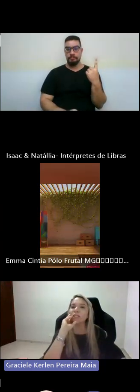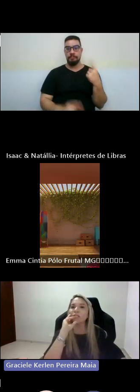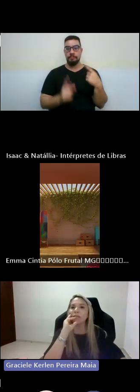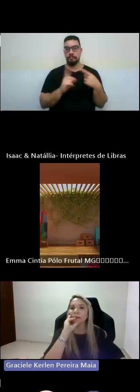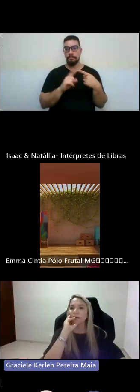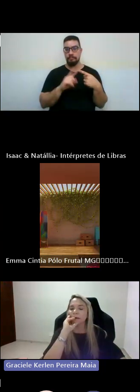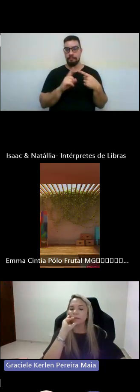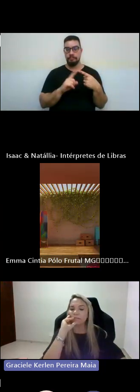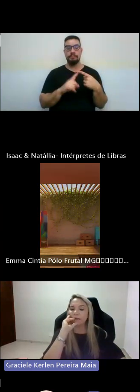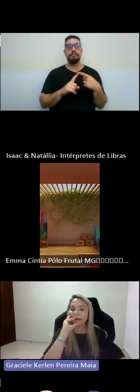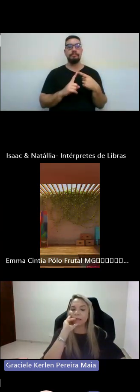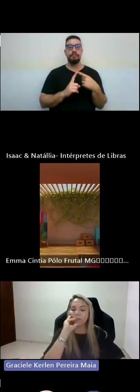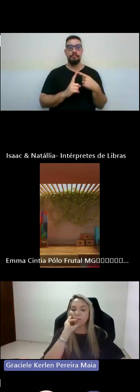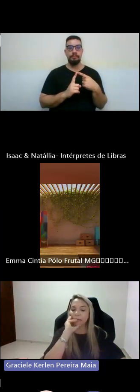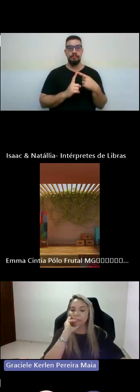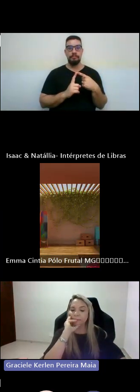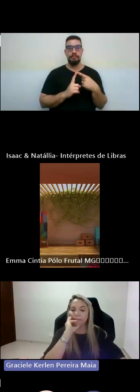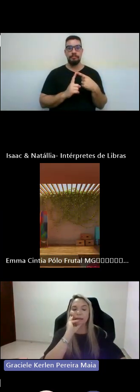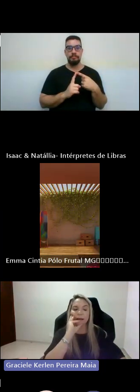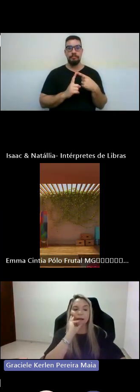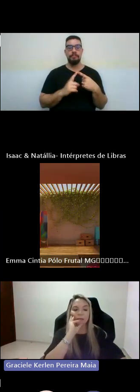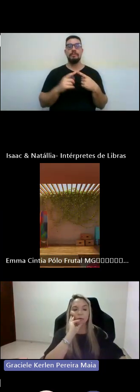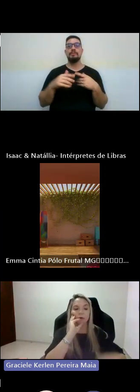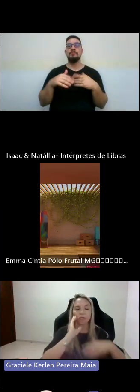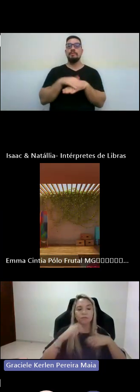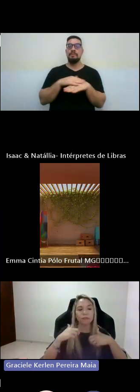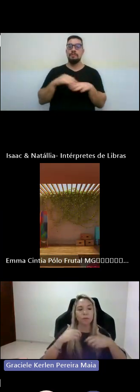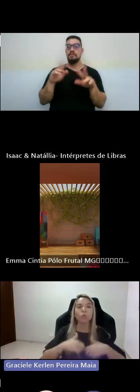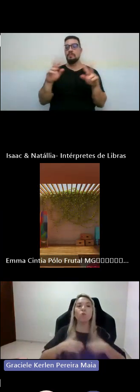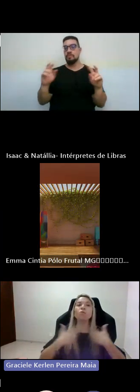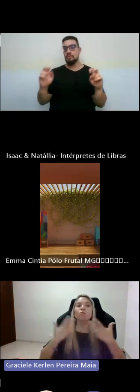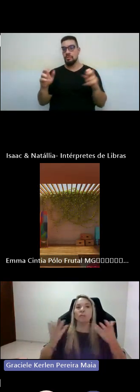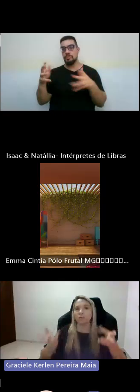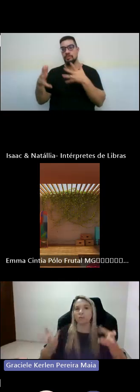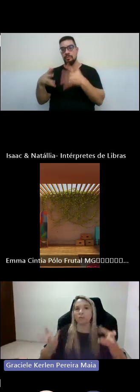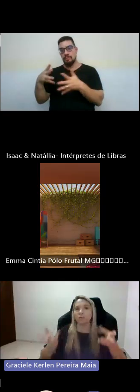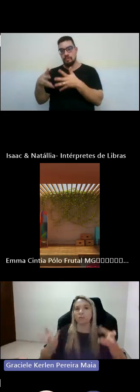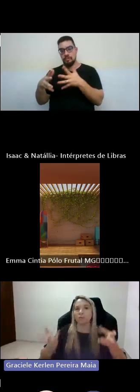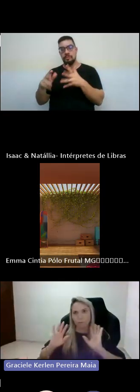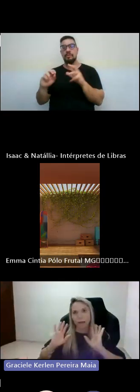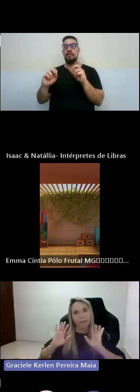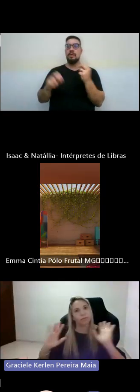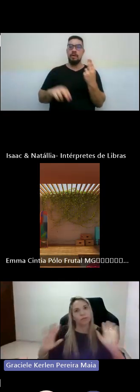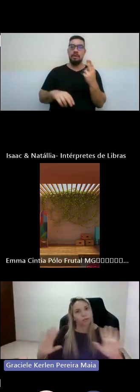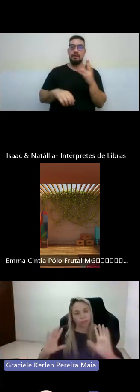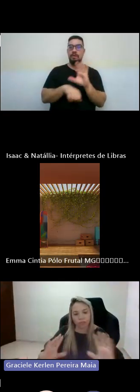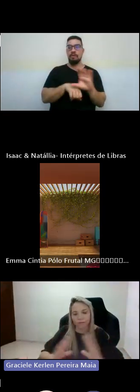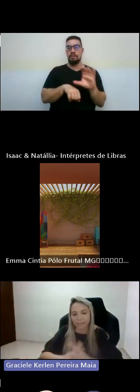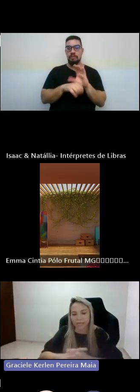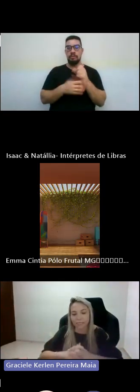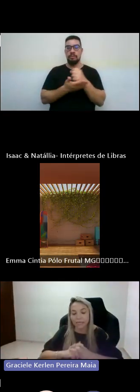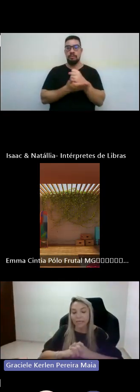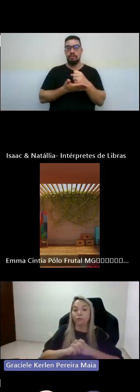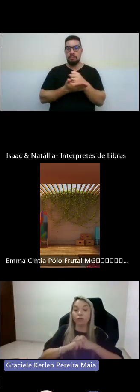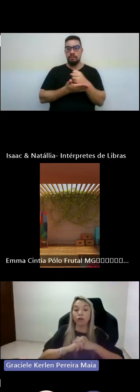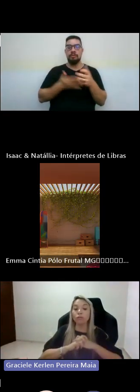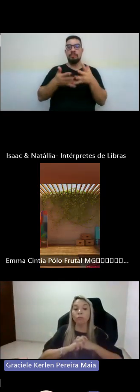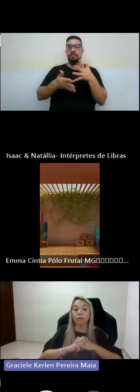quando a gente vai falar sobre língua de sinais, ou a gente vai dar um curso de língua de sinais, curso básico, tá, gente, de língua de